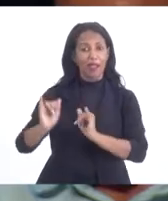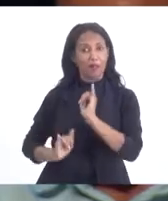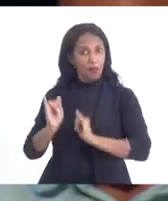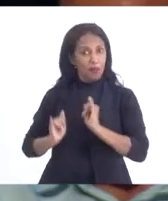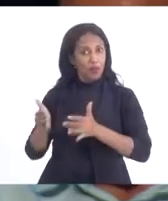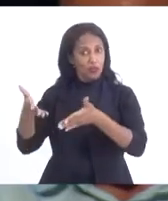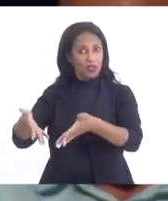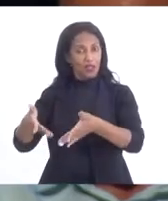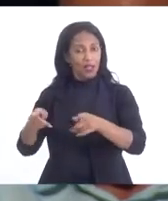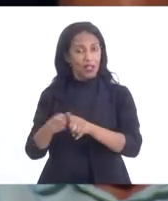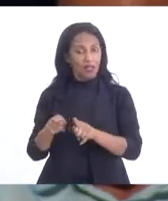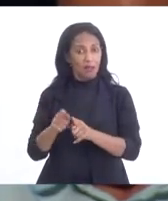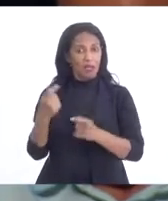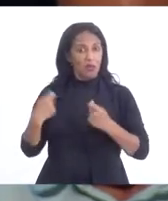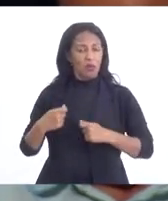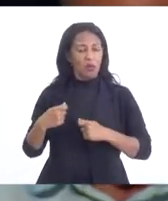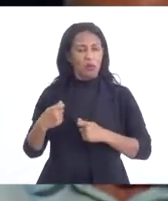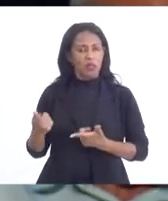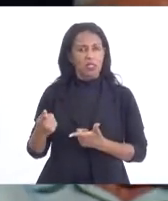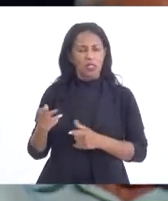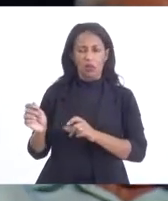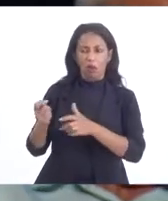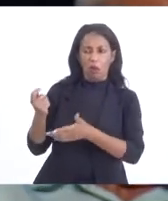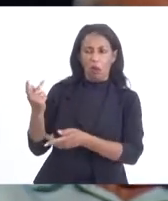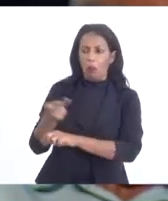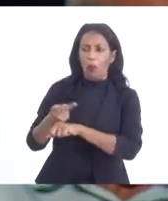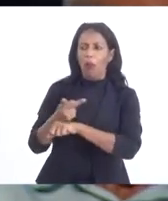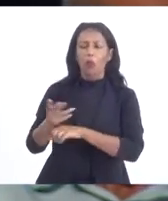lá. Eu não preciso correr atrás de ninguém.